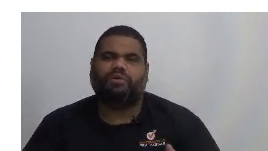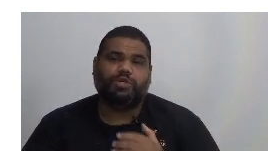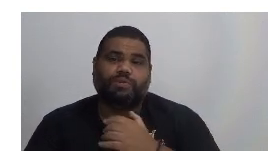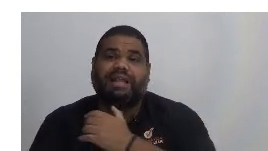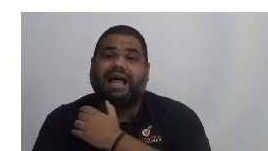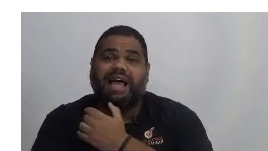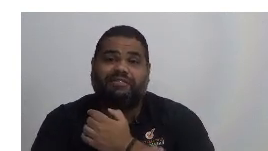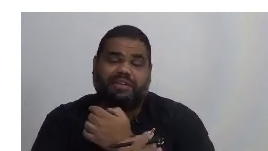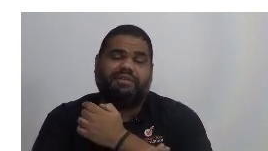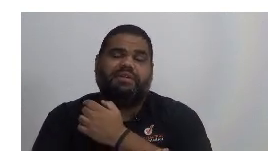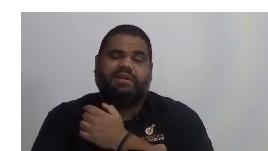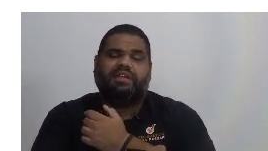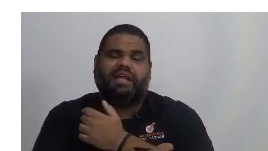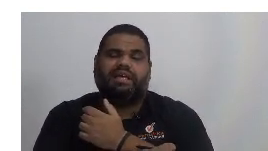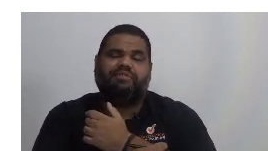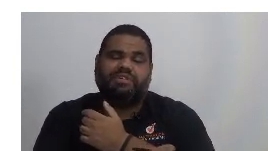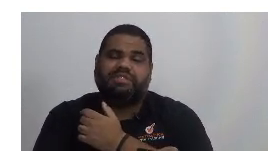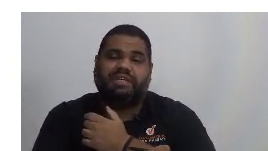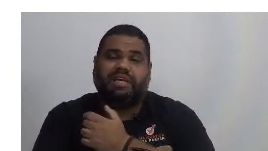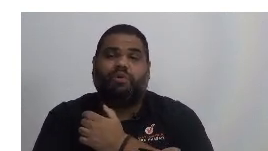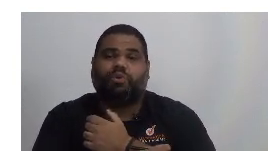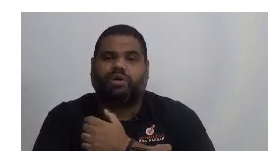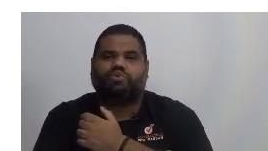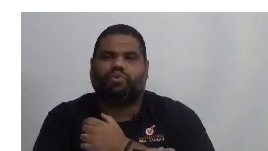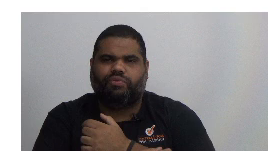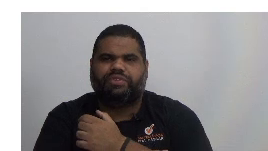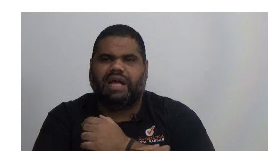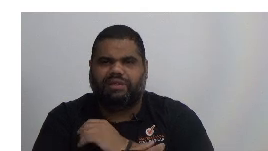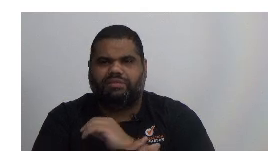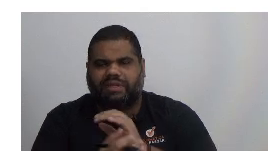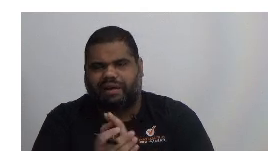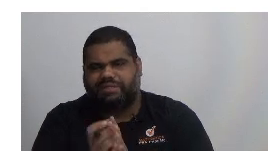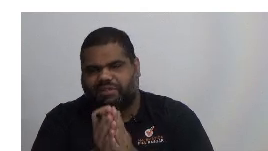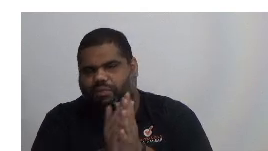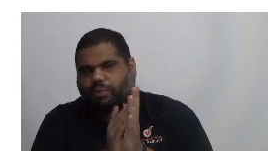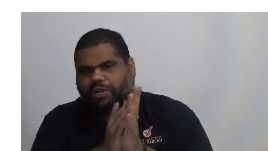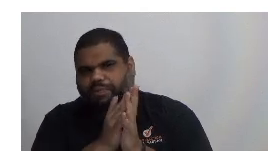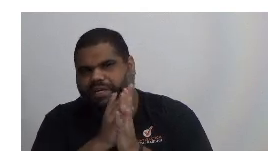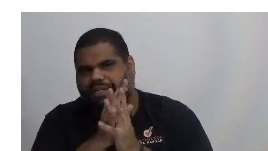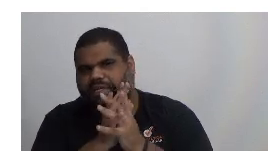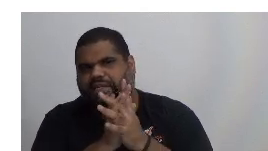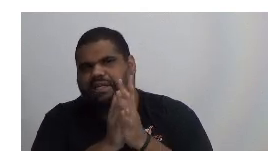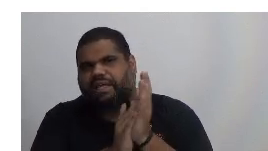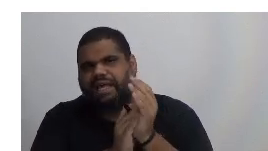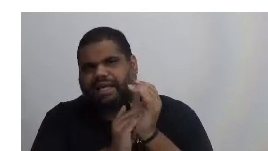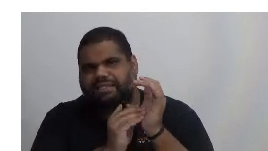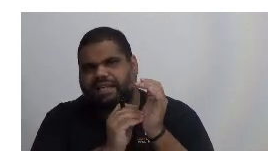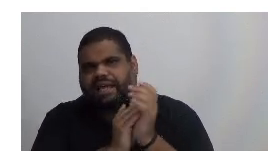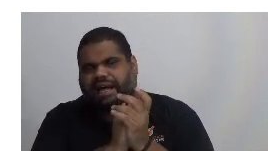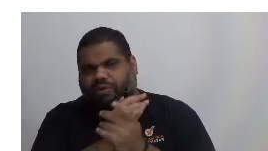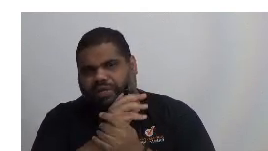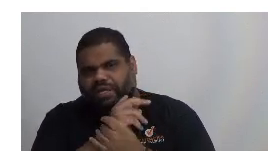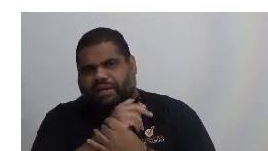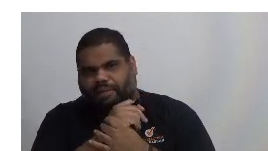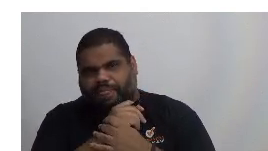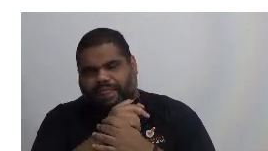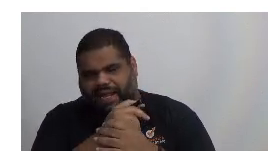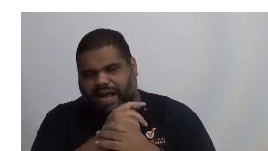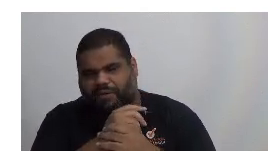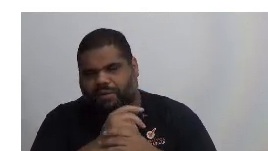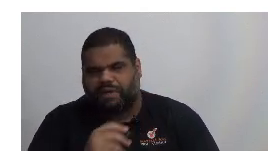vai rolar hoje uma live. É, e você é o nosso convidado, tá? Você não pode perder essa